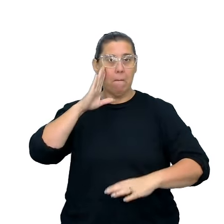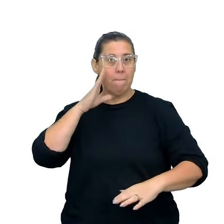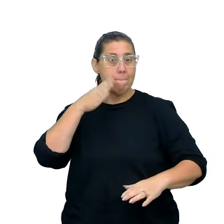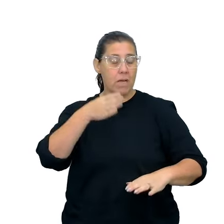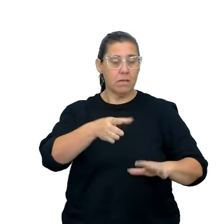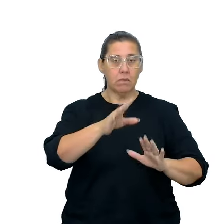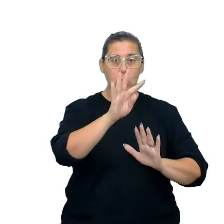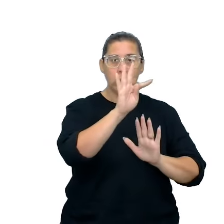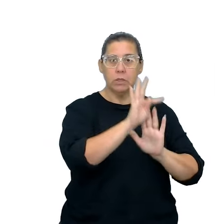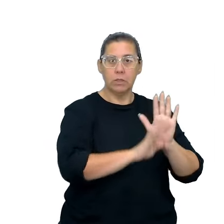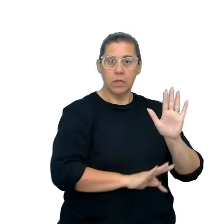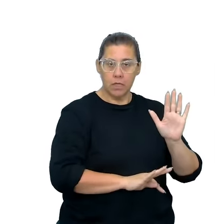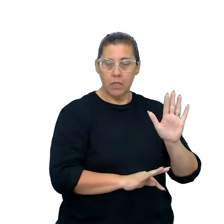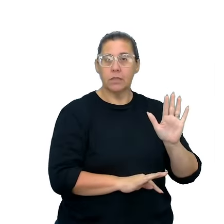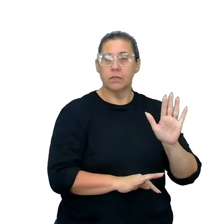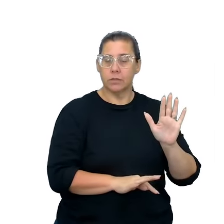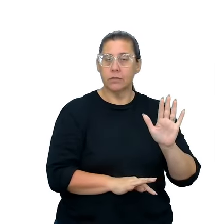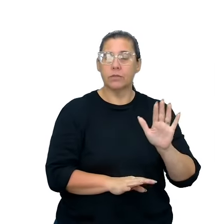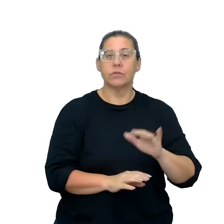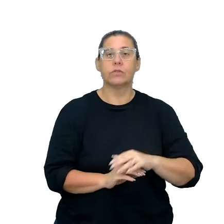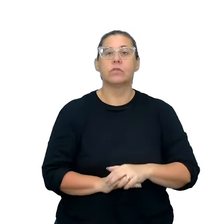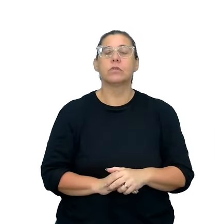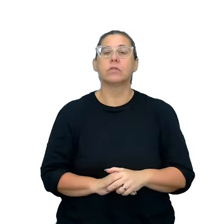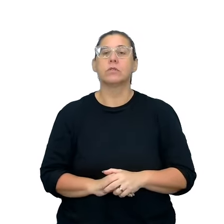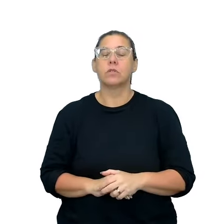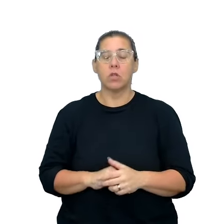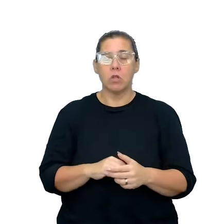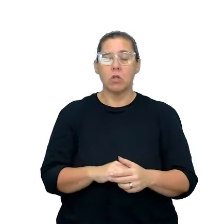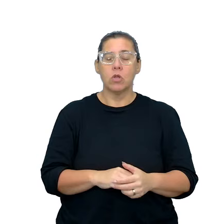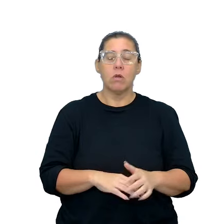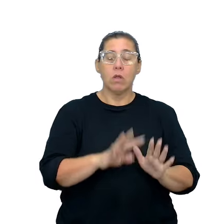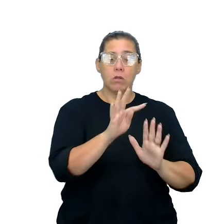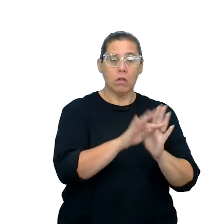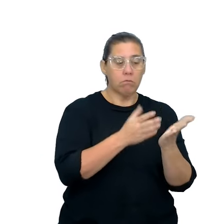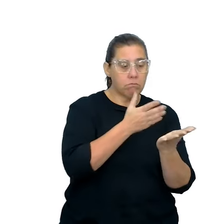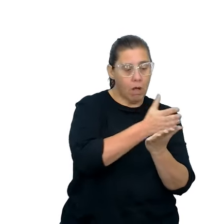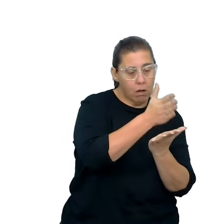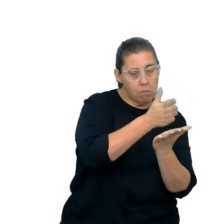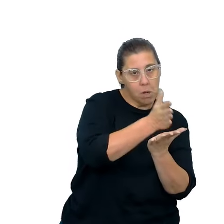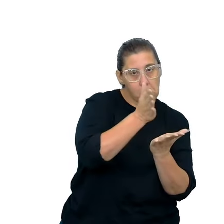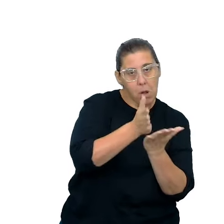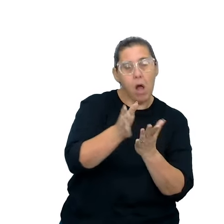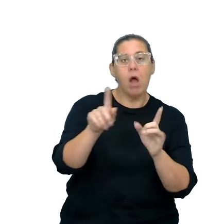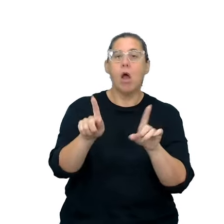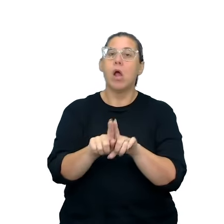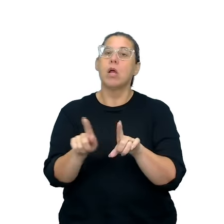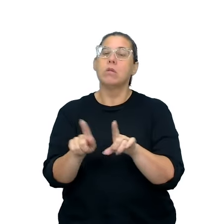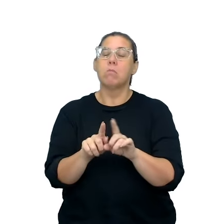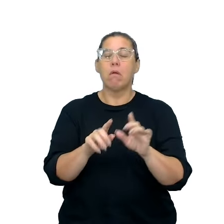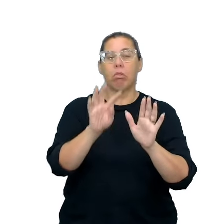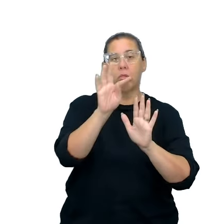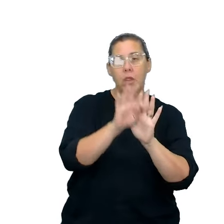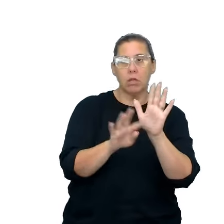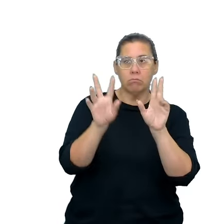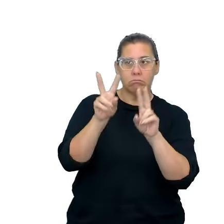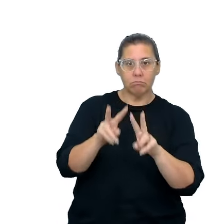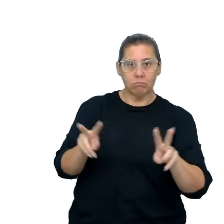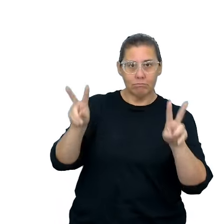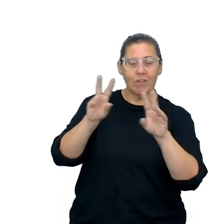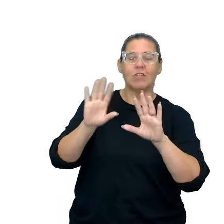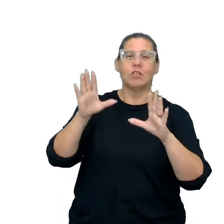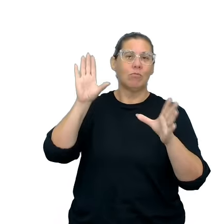textos multimodais e multissemióticos, que são muito importantes também, e aqui é um breve resumo apenas,